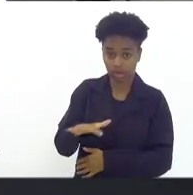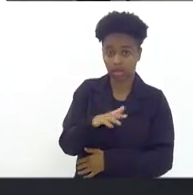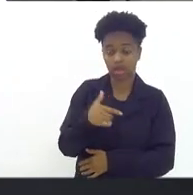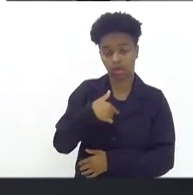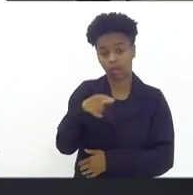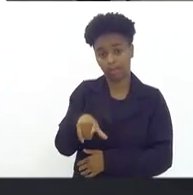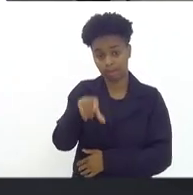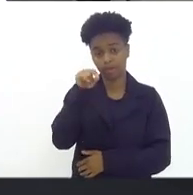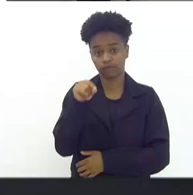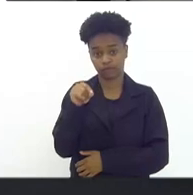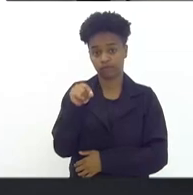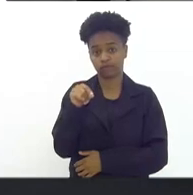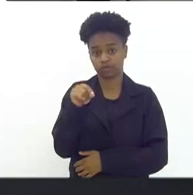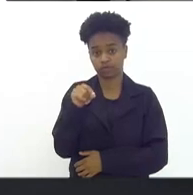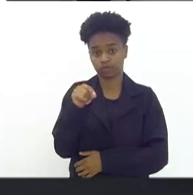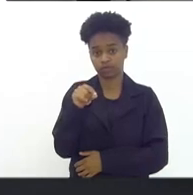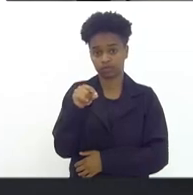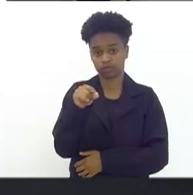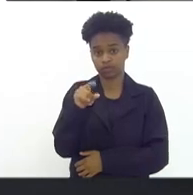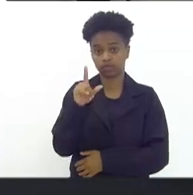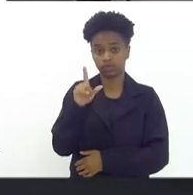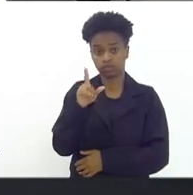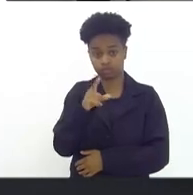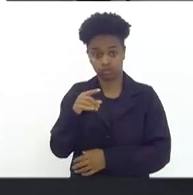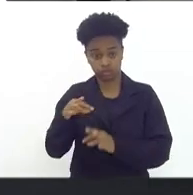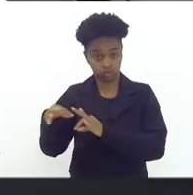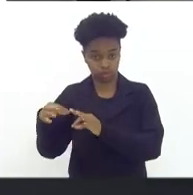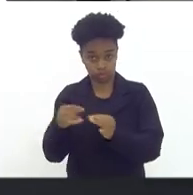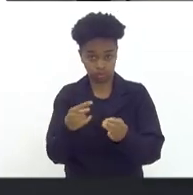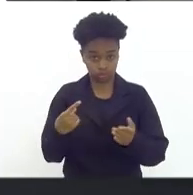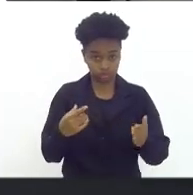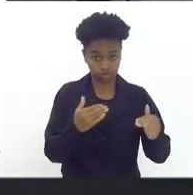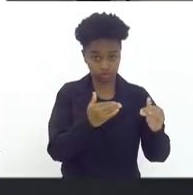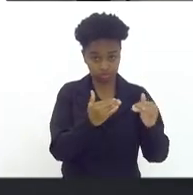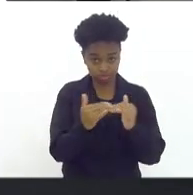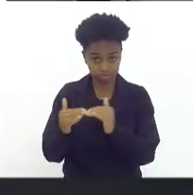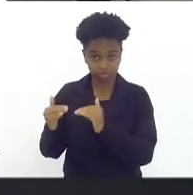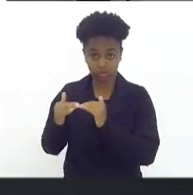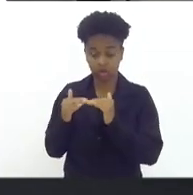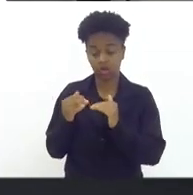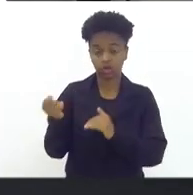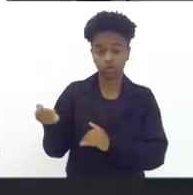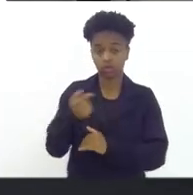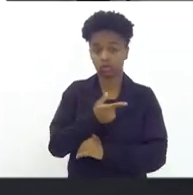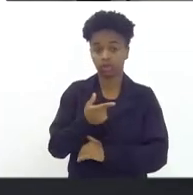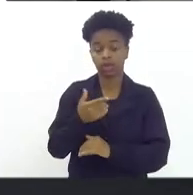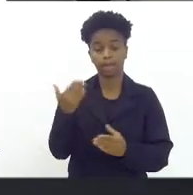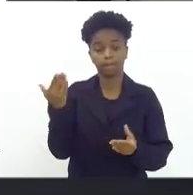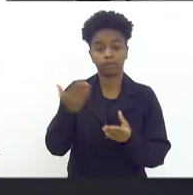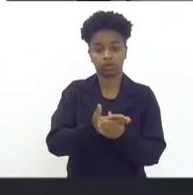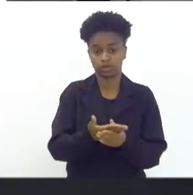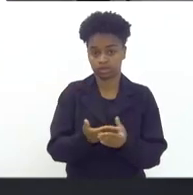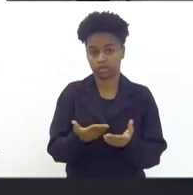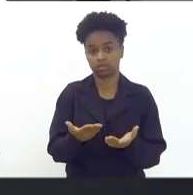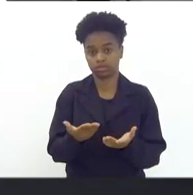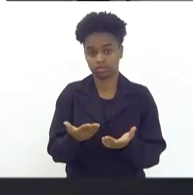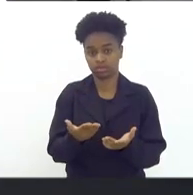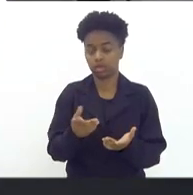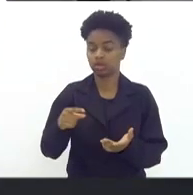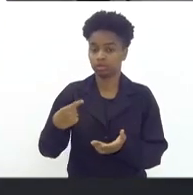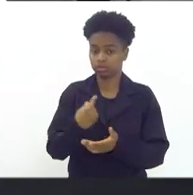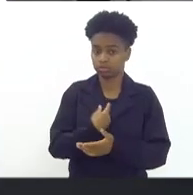isso seja algo consensual que se resolva do que isso virá um processo regulatório a gente tem sim a gente tem feito